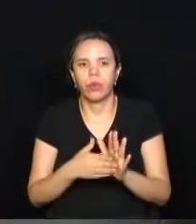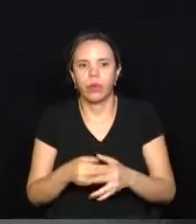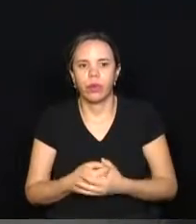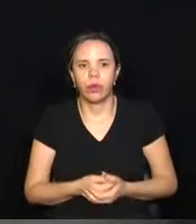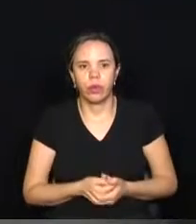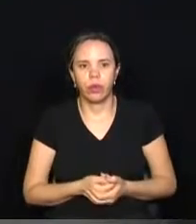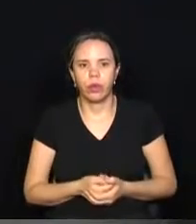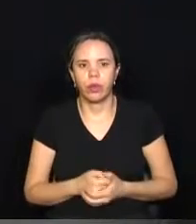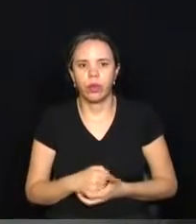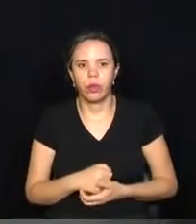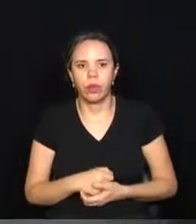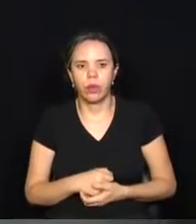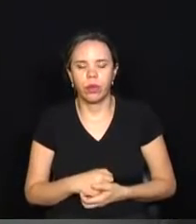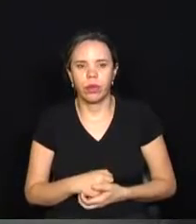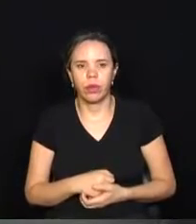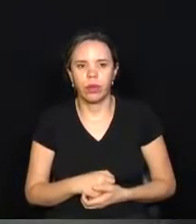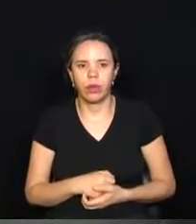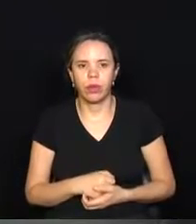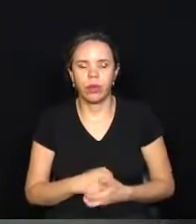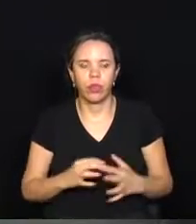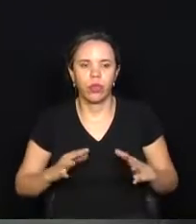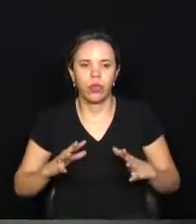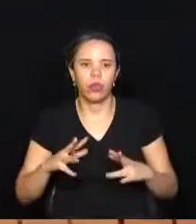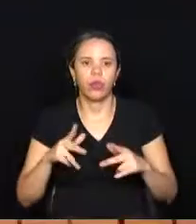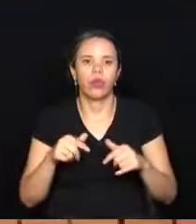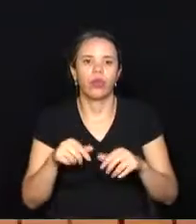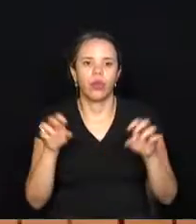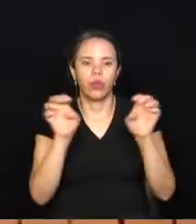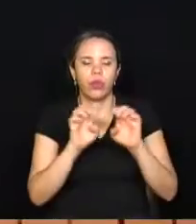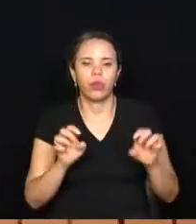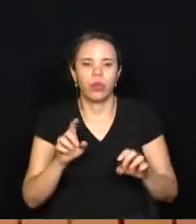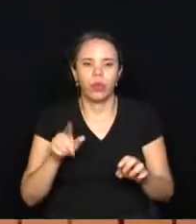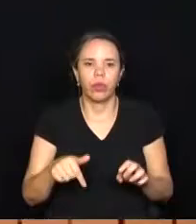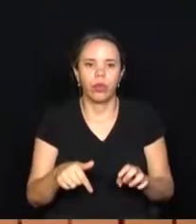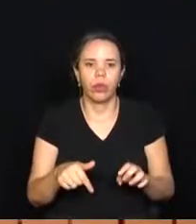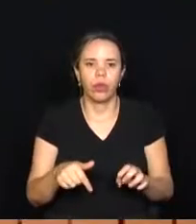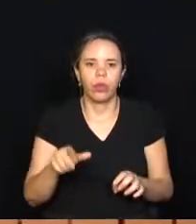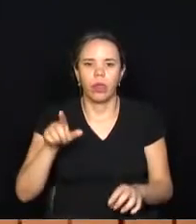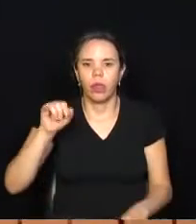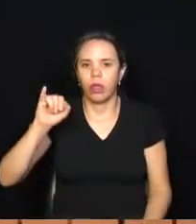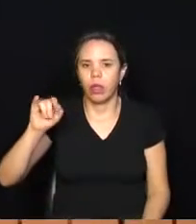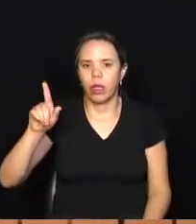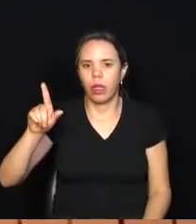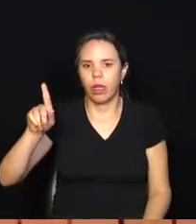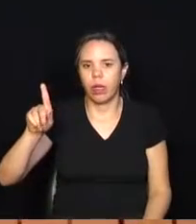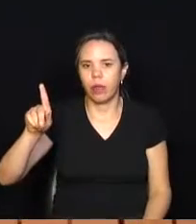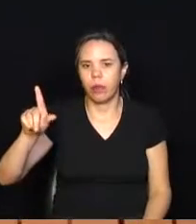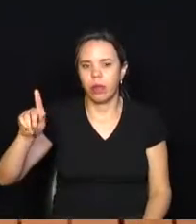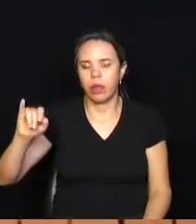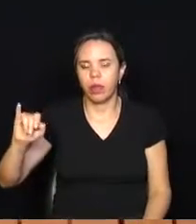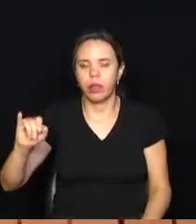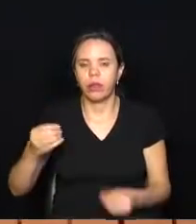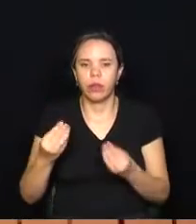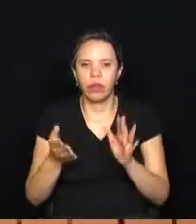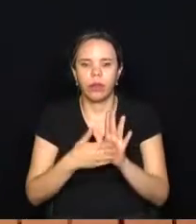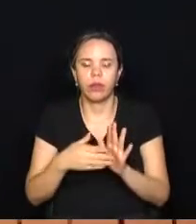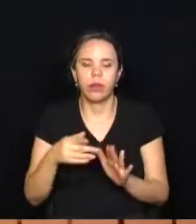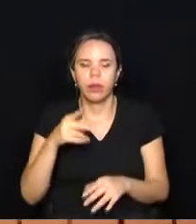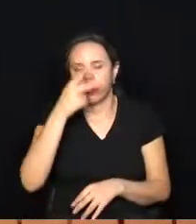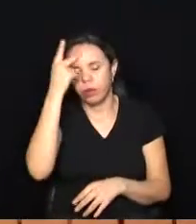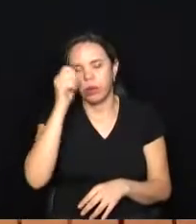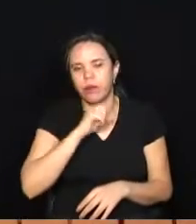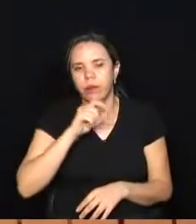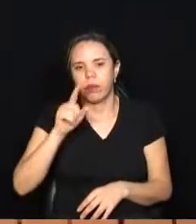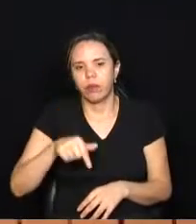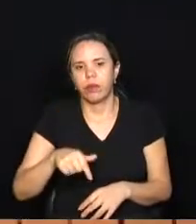oferecer? Tá. Toda a estrutura que uma ILPI deve oferecer para o idoso, quando ele